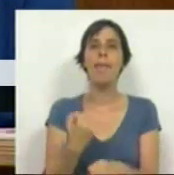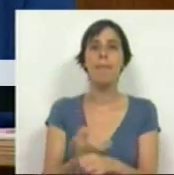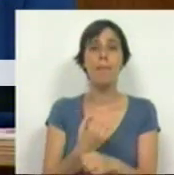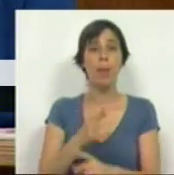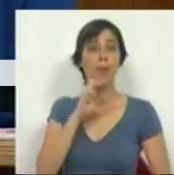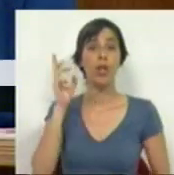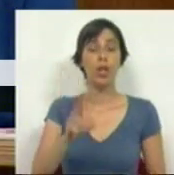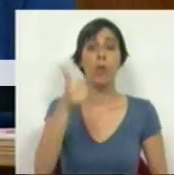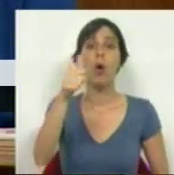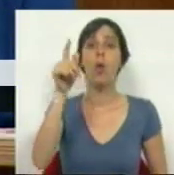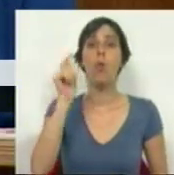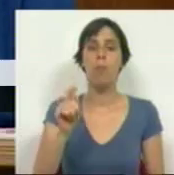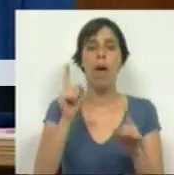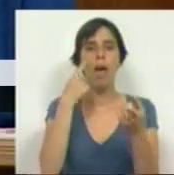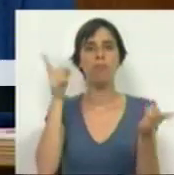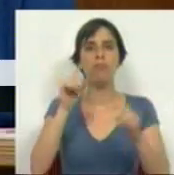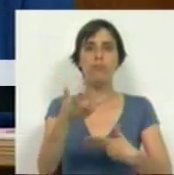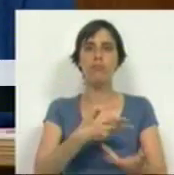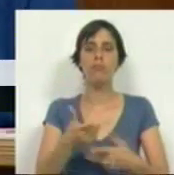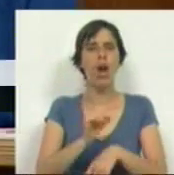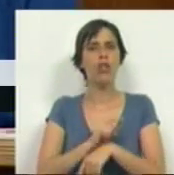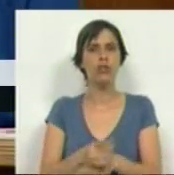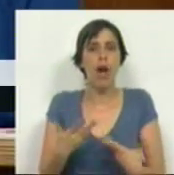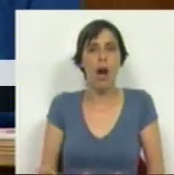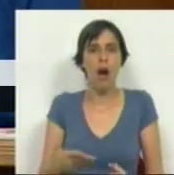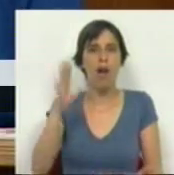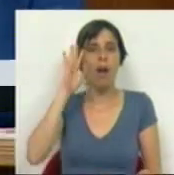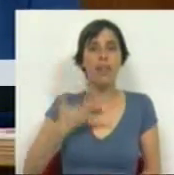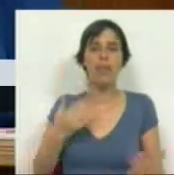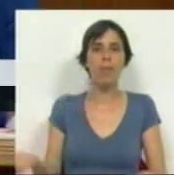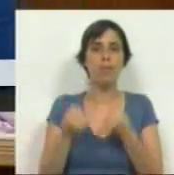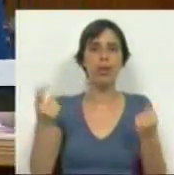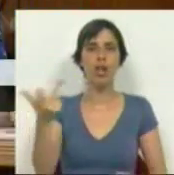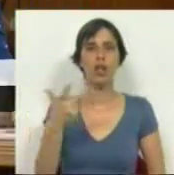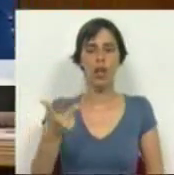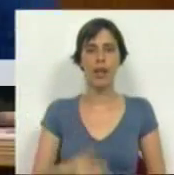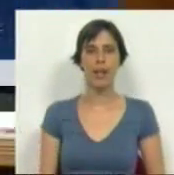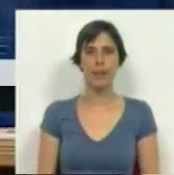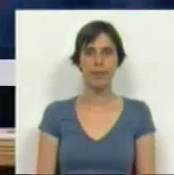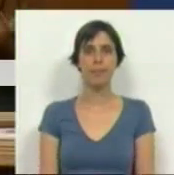A resposta do Bloco é a renegociação imediata da dívida e a rejeição da troika.